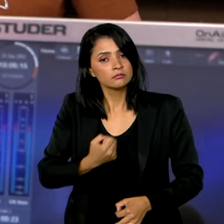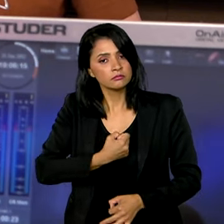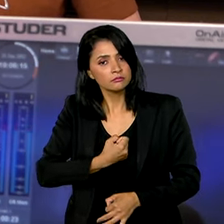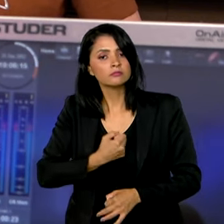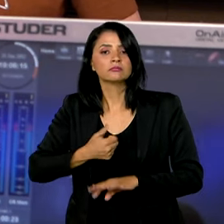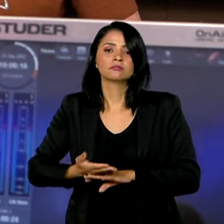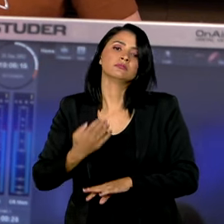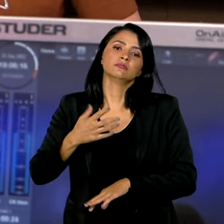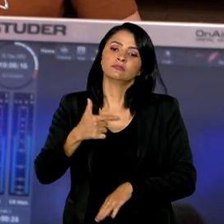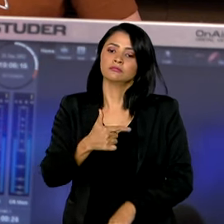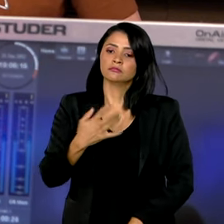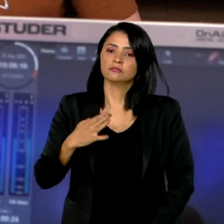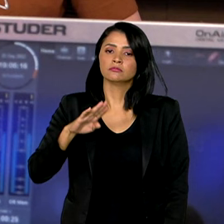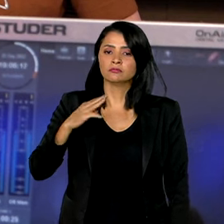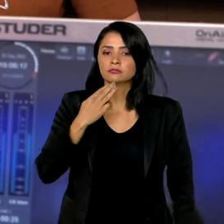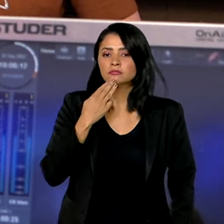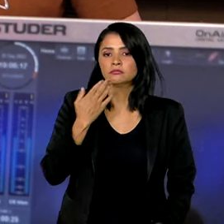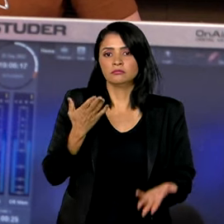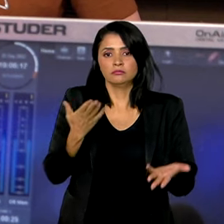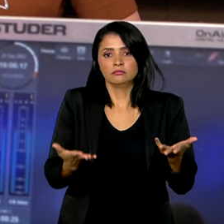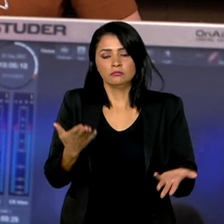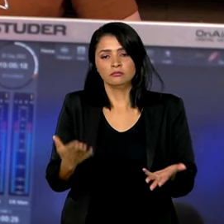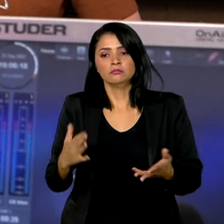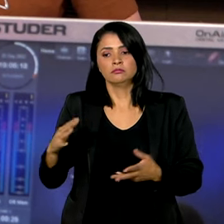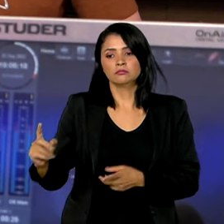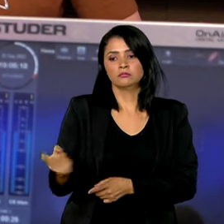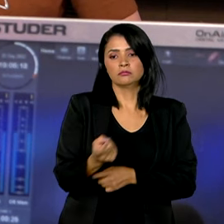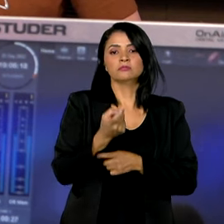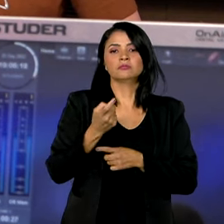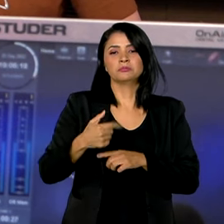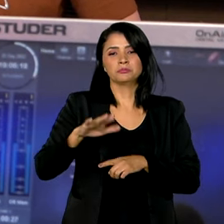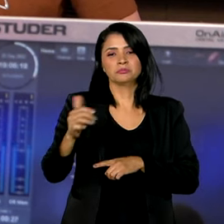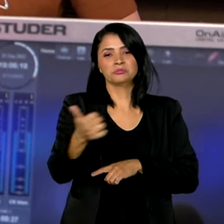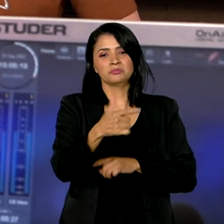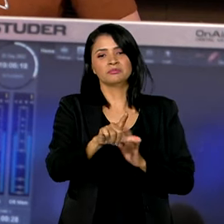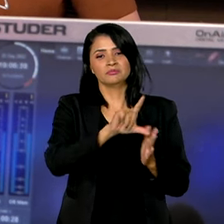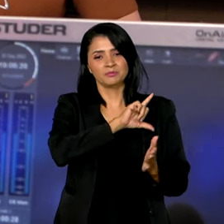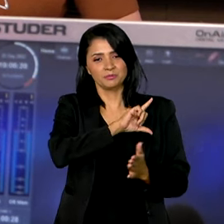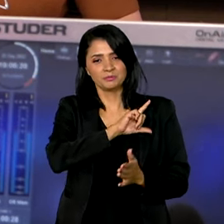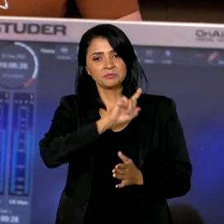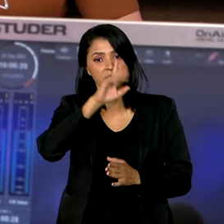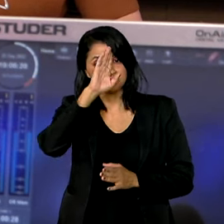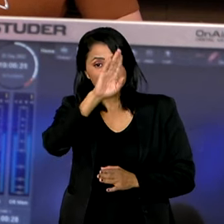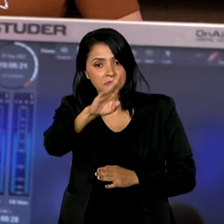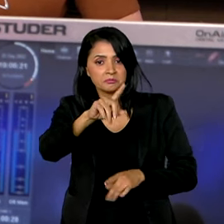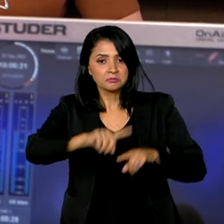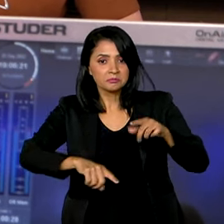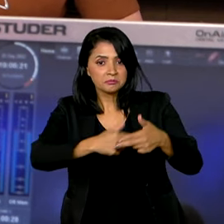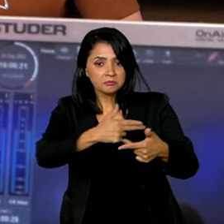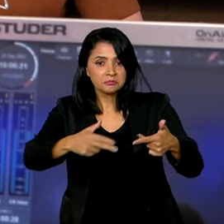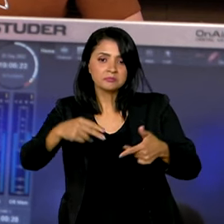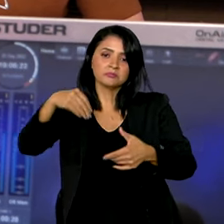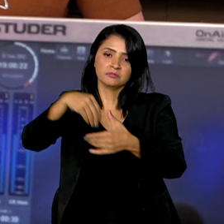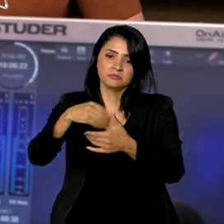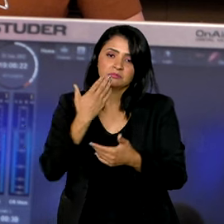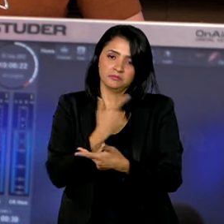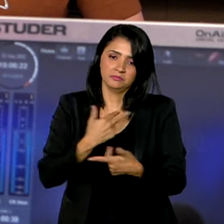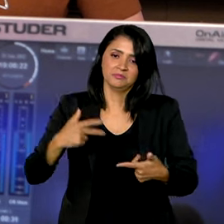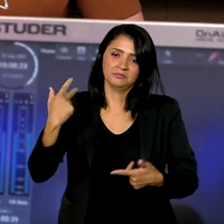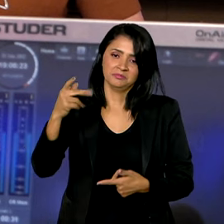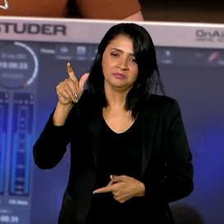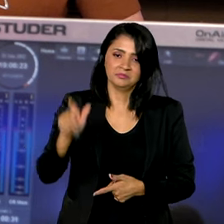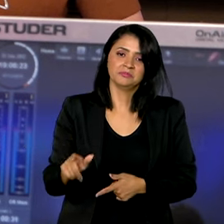de 24 milhões de toneladas colhidas a mais que no ciclo anterior um dos principais produtos que faz parte da alimentação do